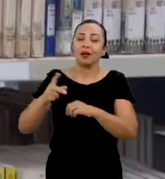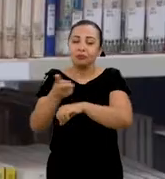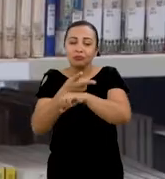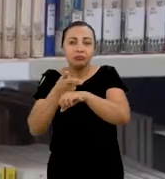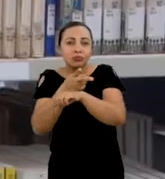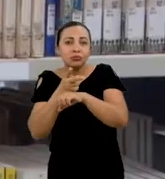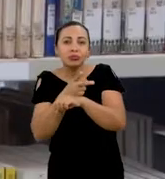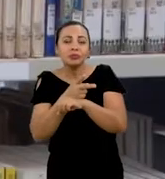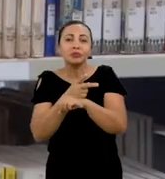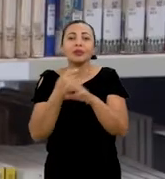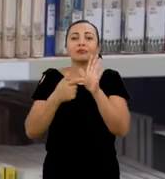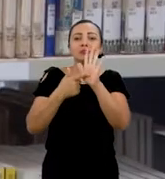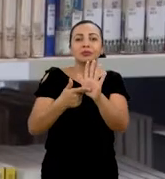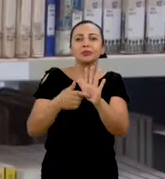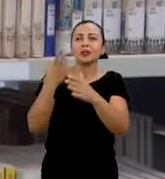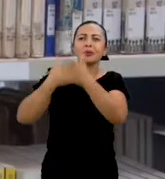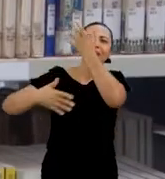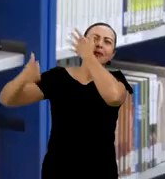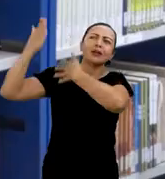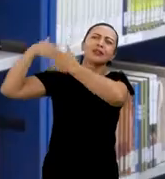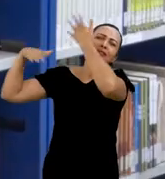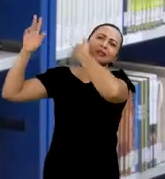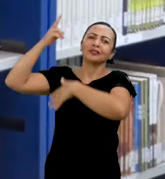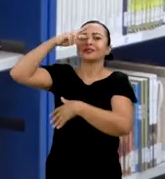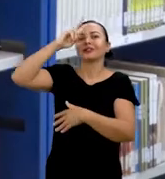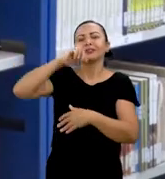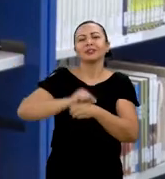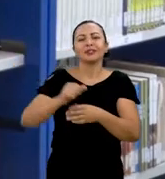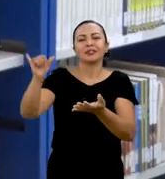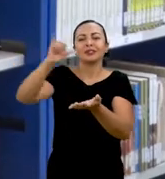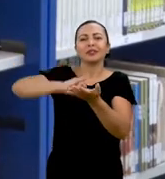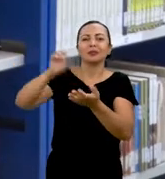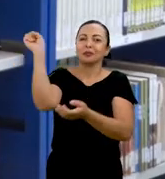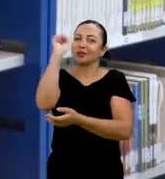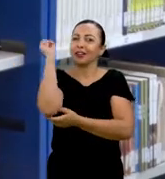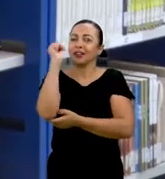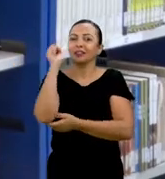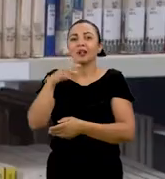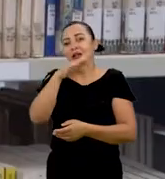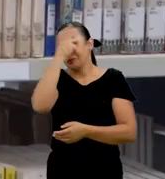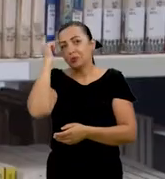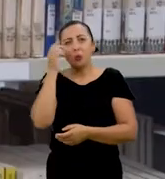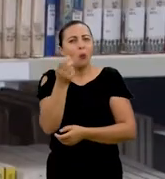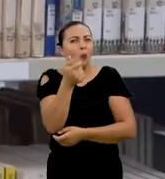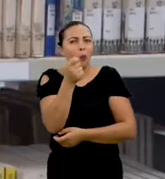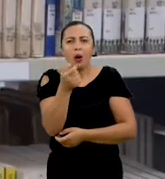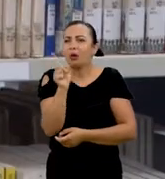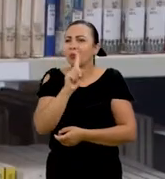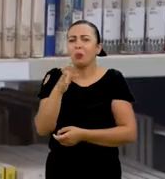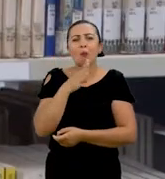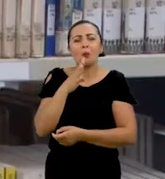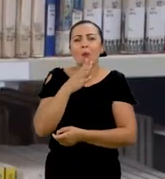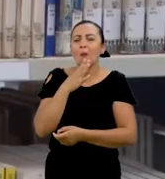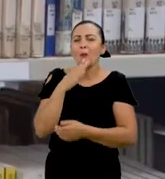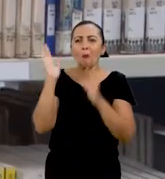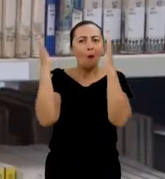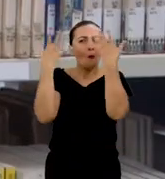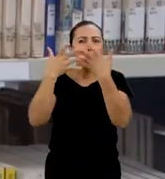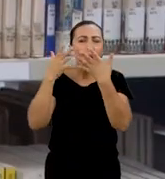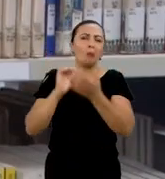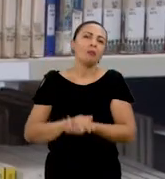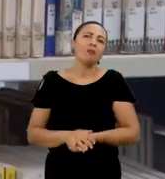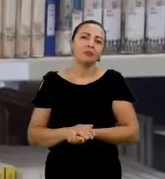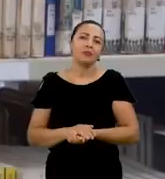Aracaju e procura da conta de um passado histórico da capital sergipana que as pessoas é quase não conhece eu